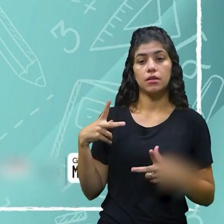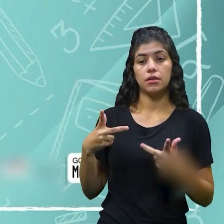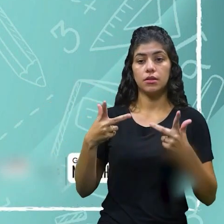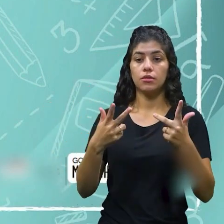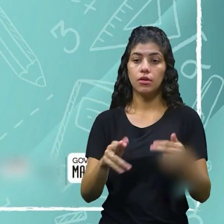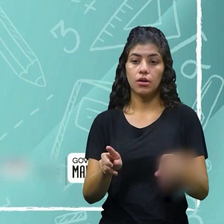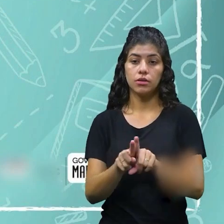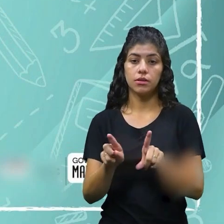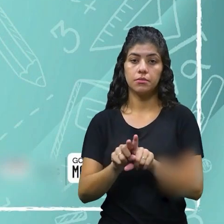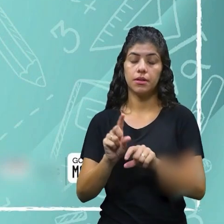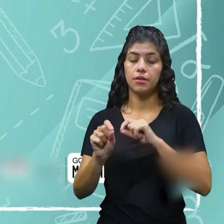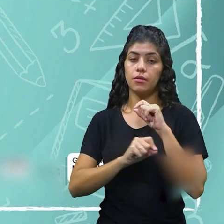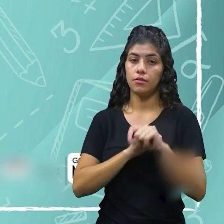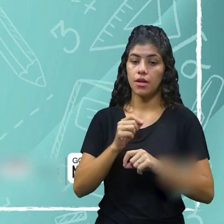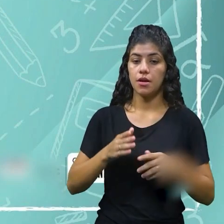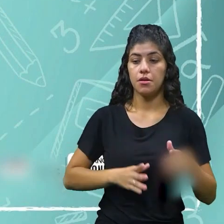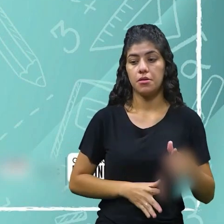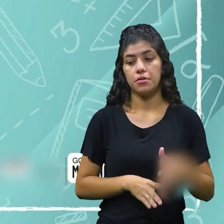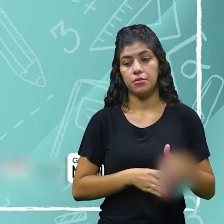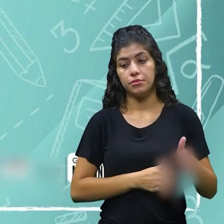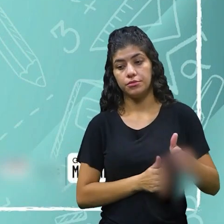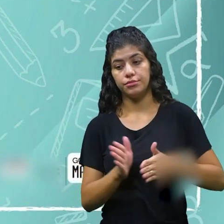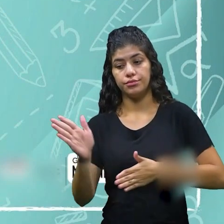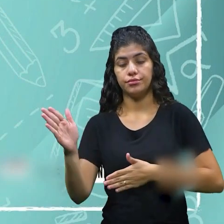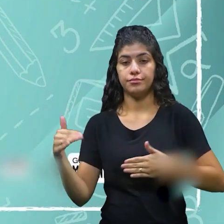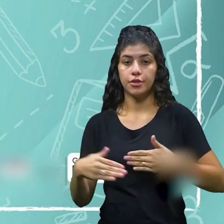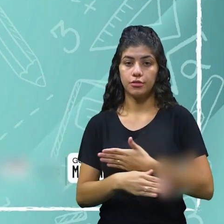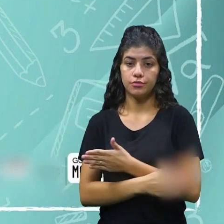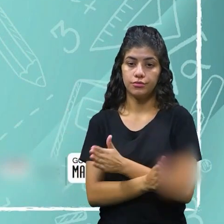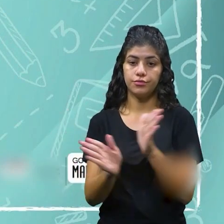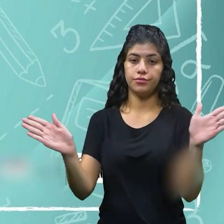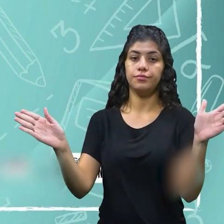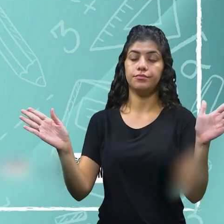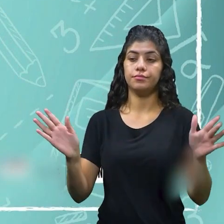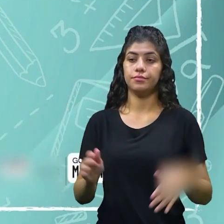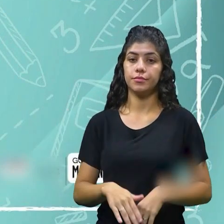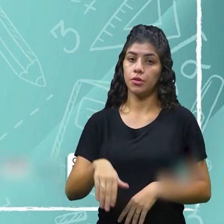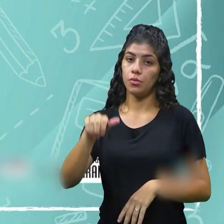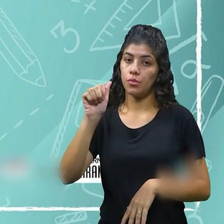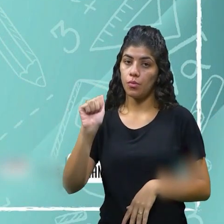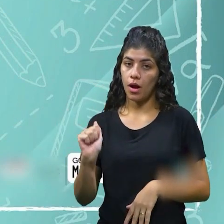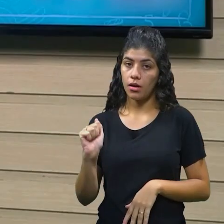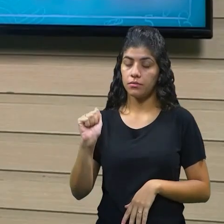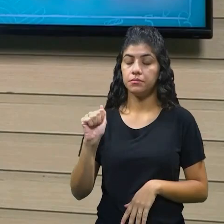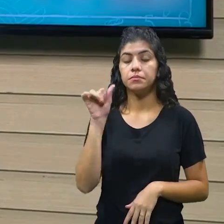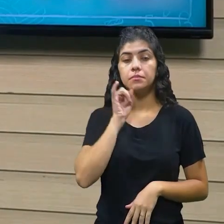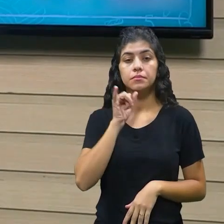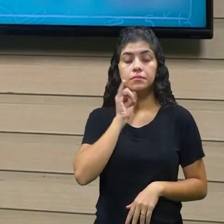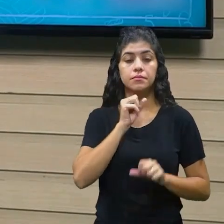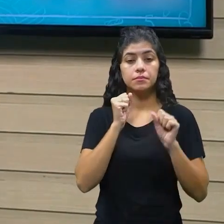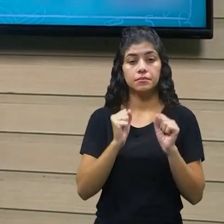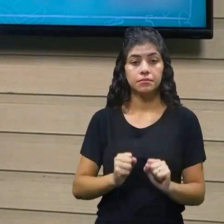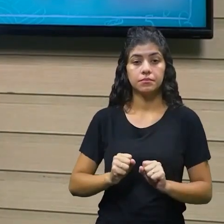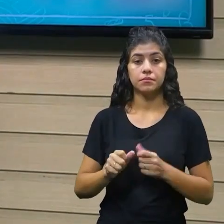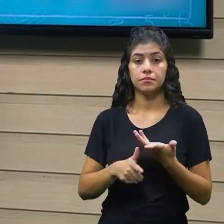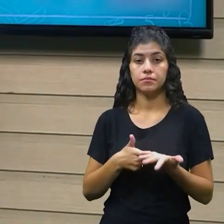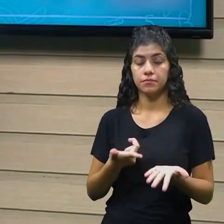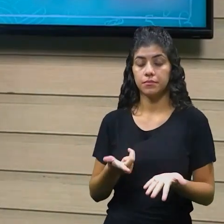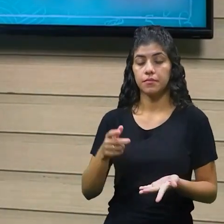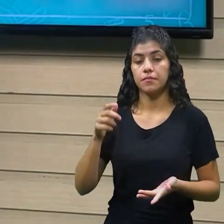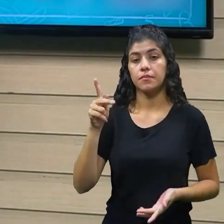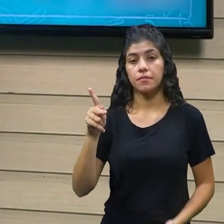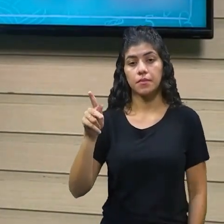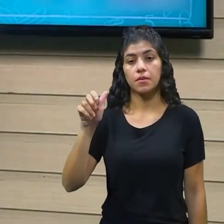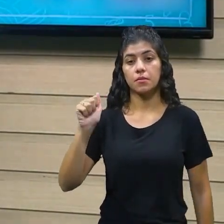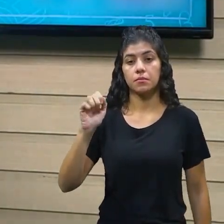intensidade, mesma direção, só que em sentido contrário sobre o corpo A. Então você, por exemplo, pode pegar um patins, se você